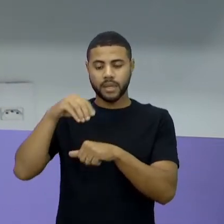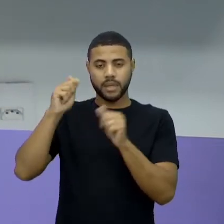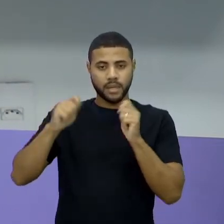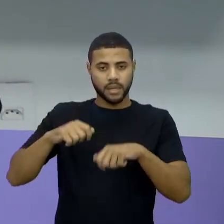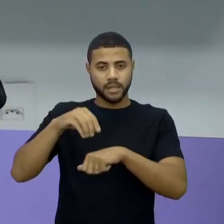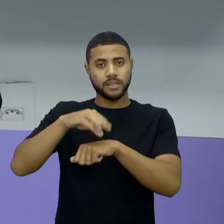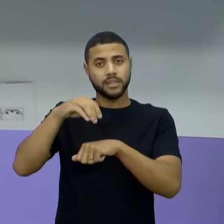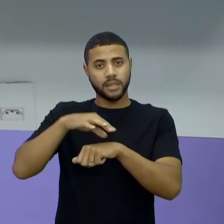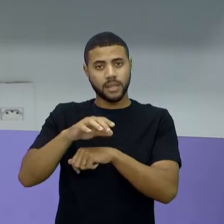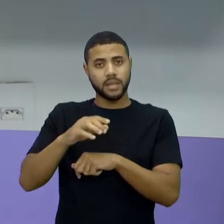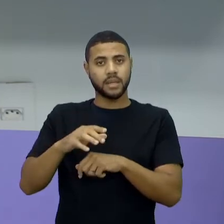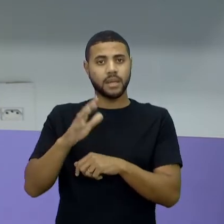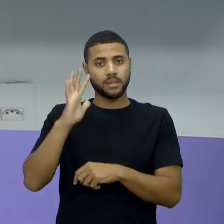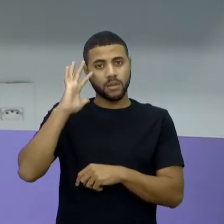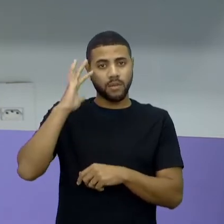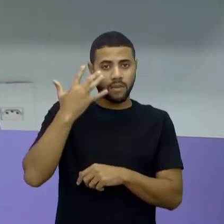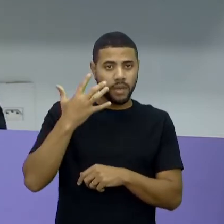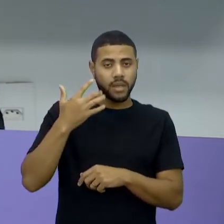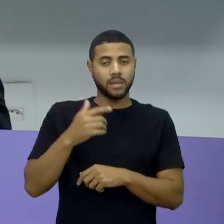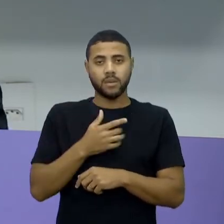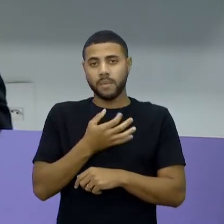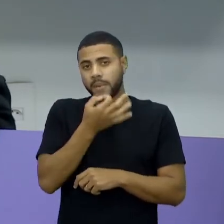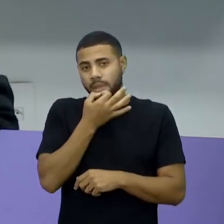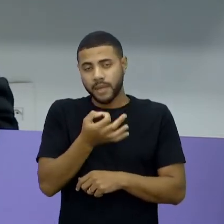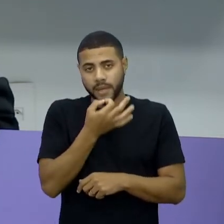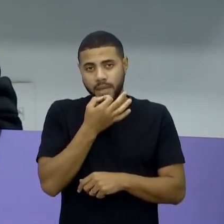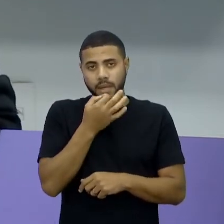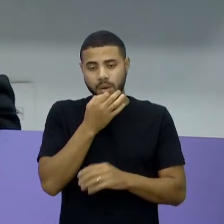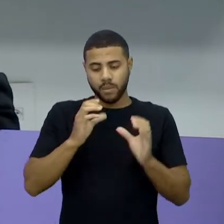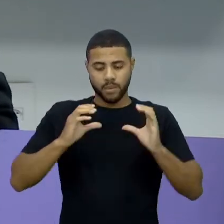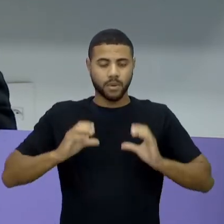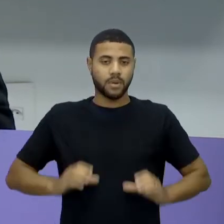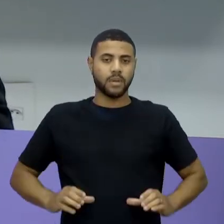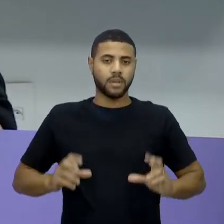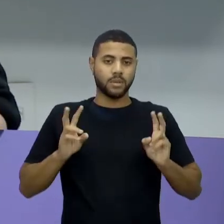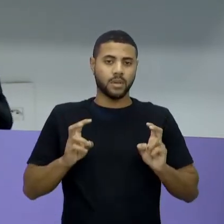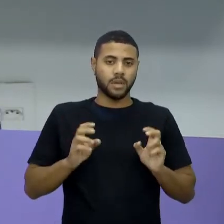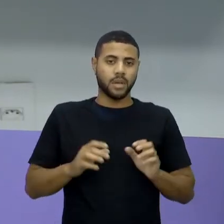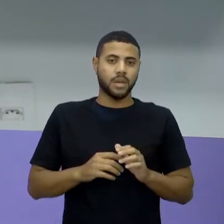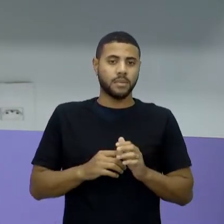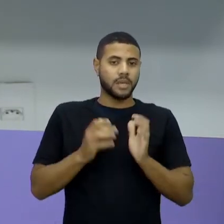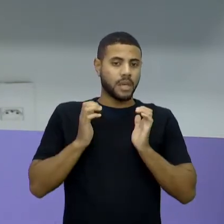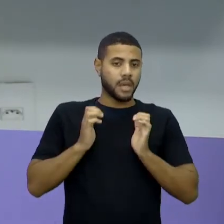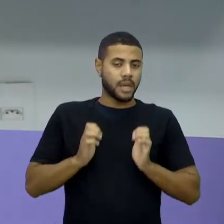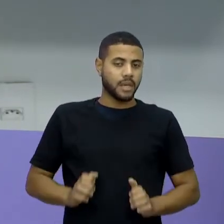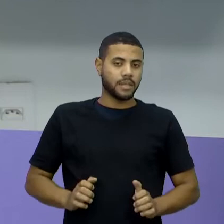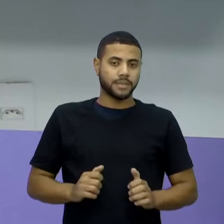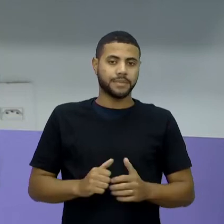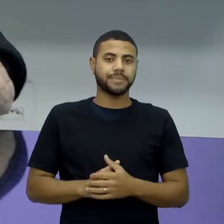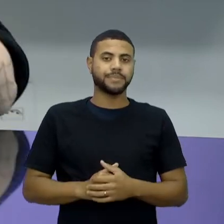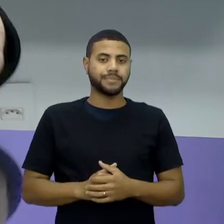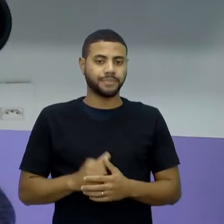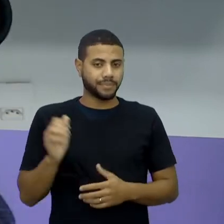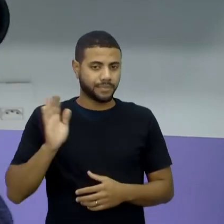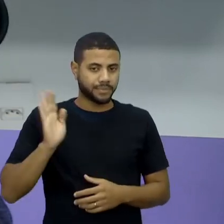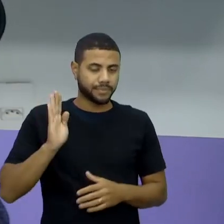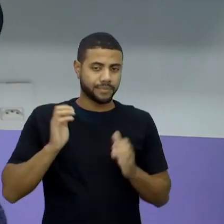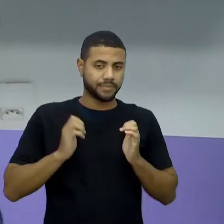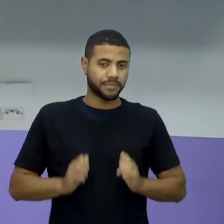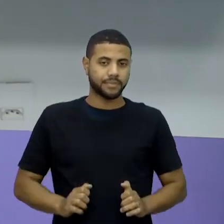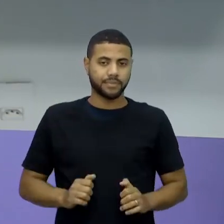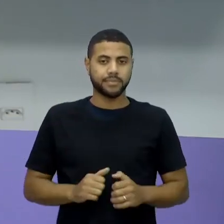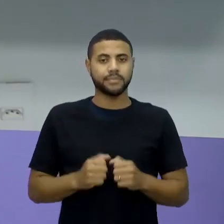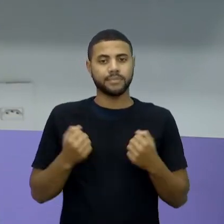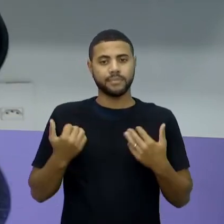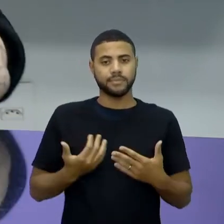decisões, comportamentos, né, relativos a questões bioéticas. Então, esse principialismo que a gente